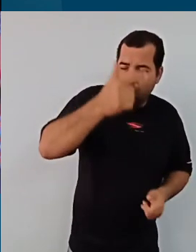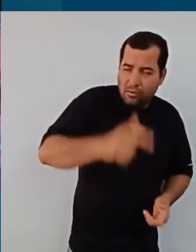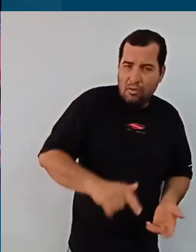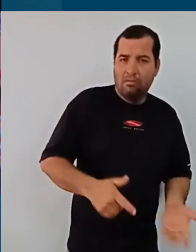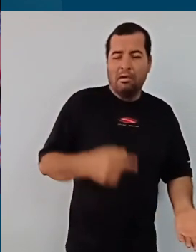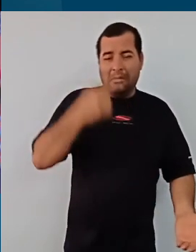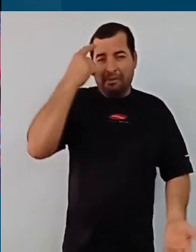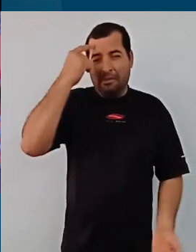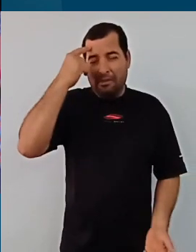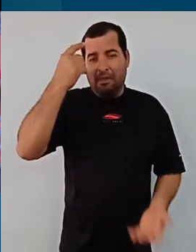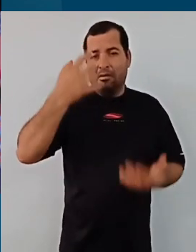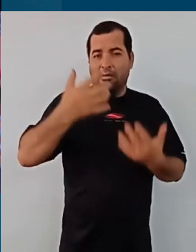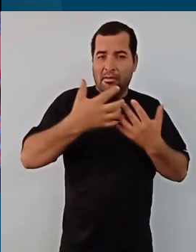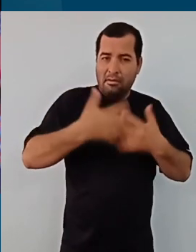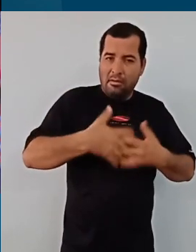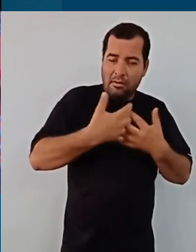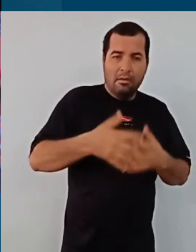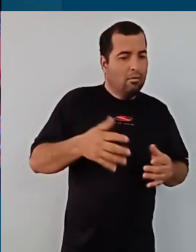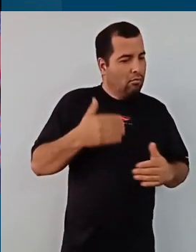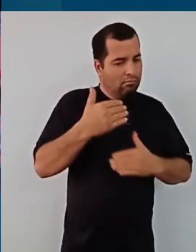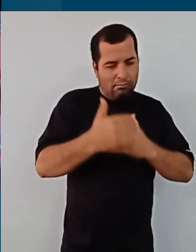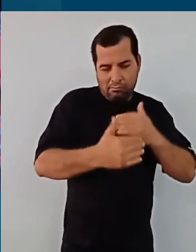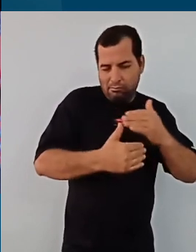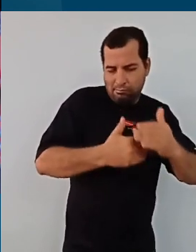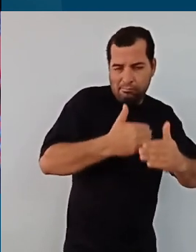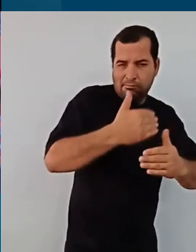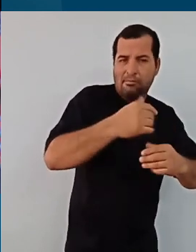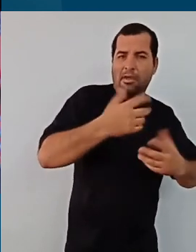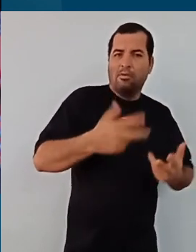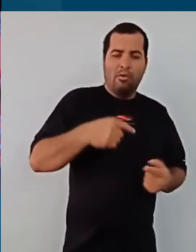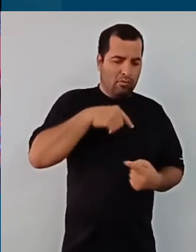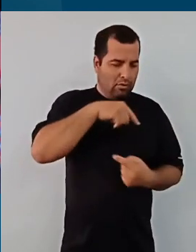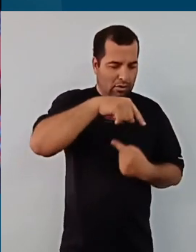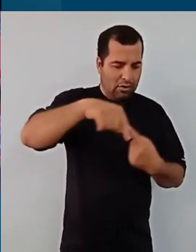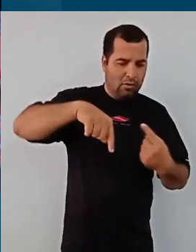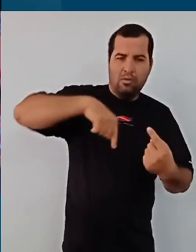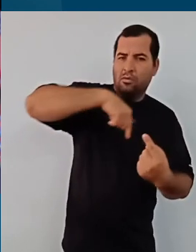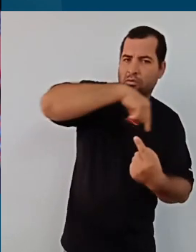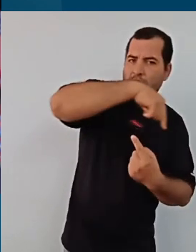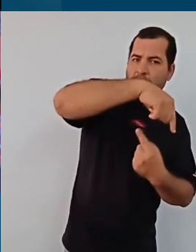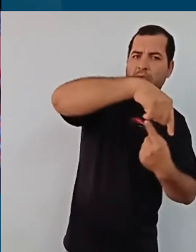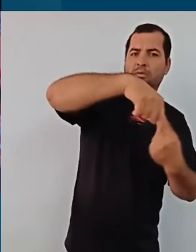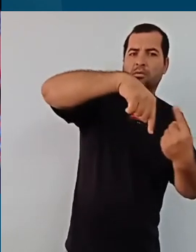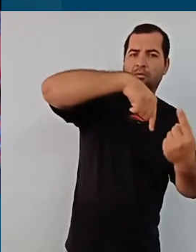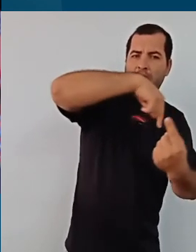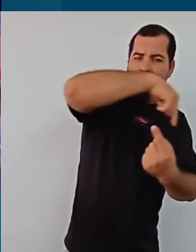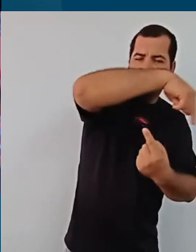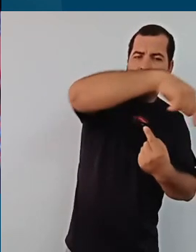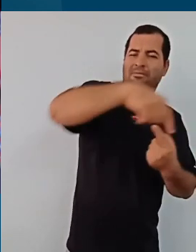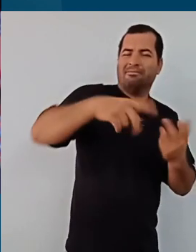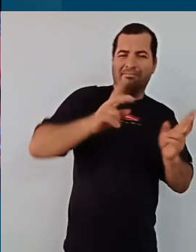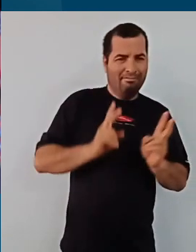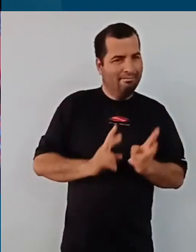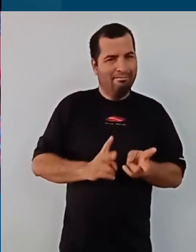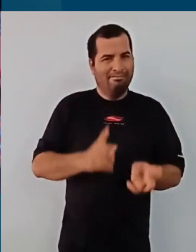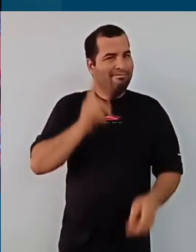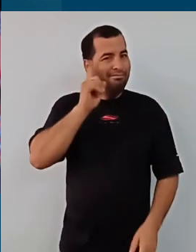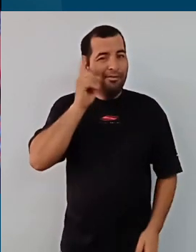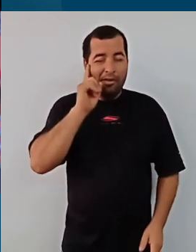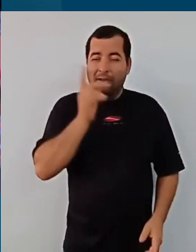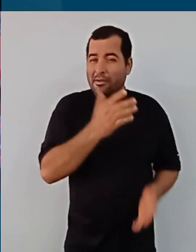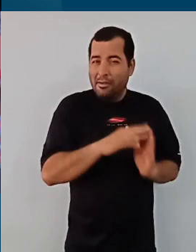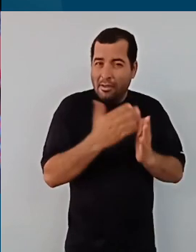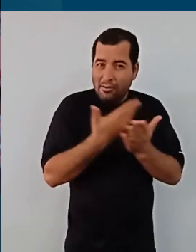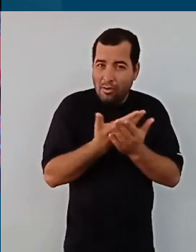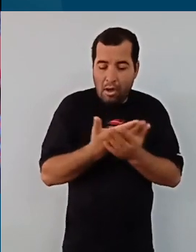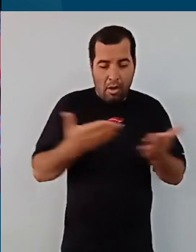seja, é um ciclo constante mesmo, né? A gente não para de fazer isso quando a gente está no dia a dia escolar, né?